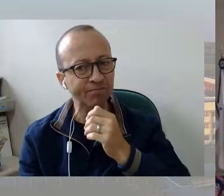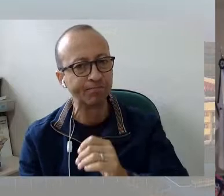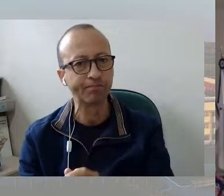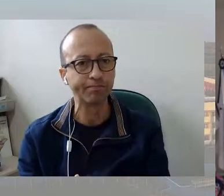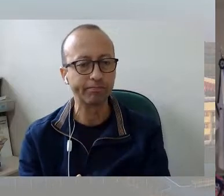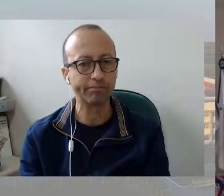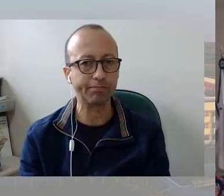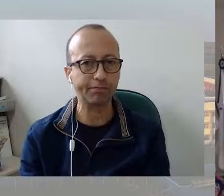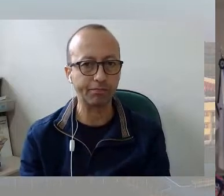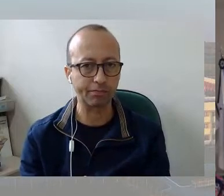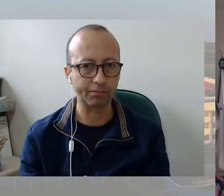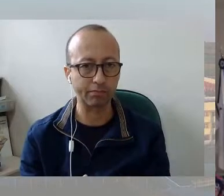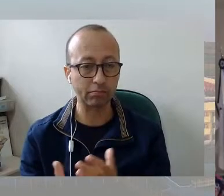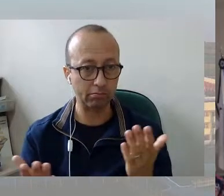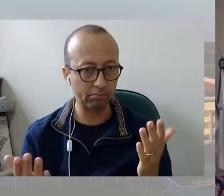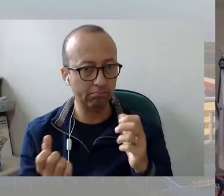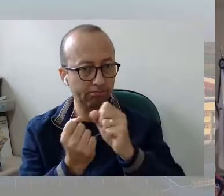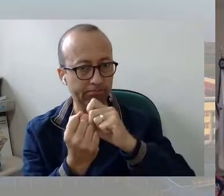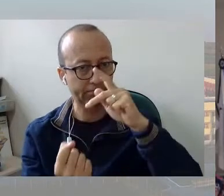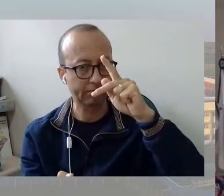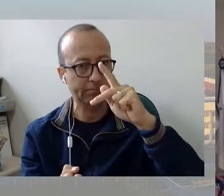Então, pessoal, em relação ao CIEP,